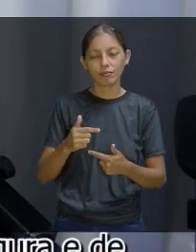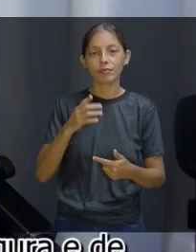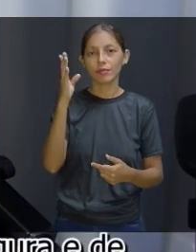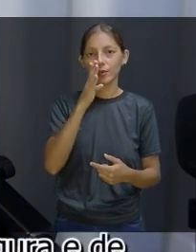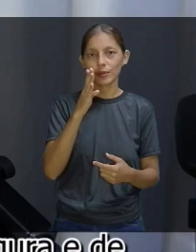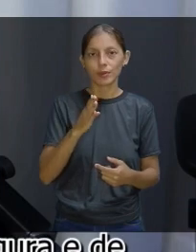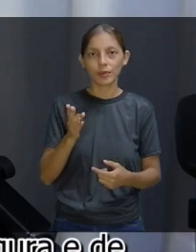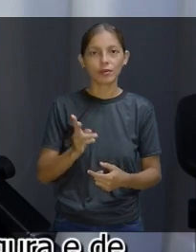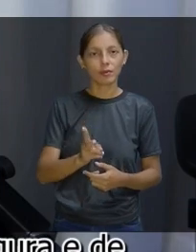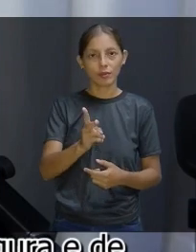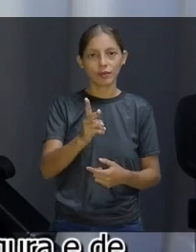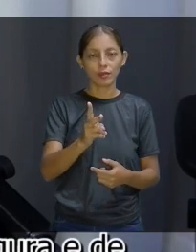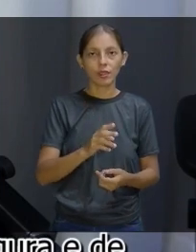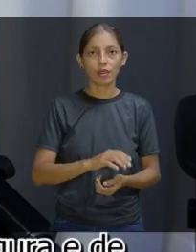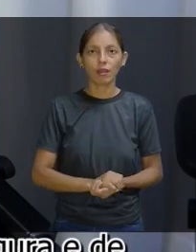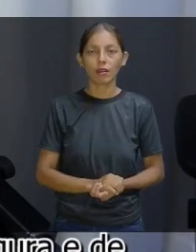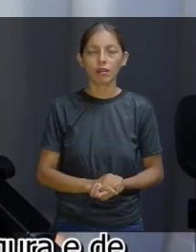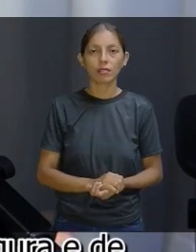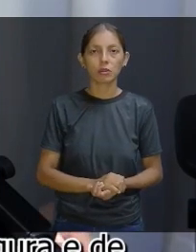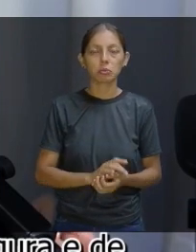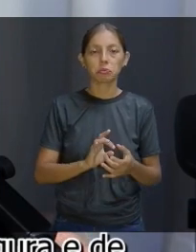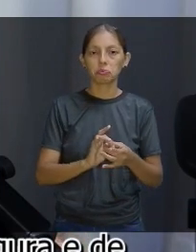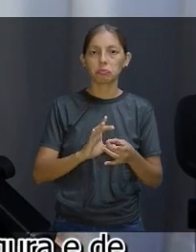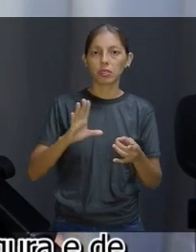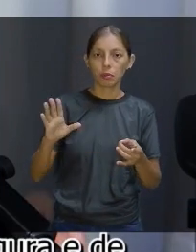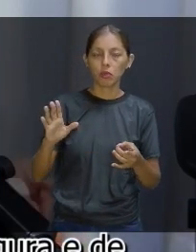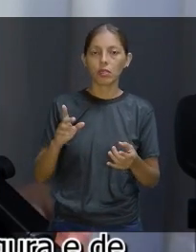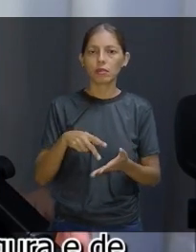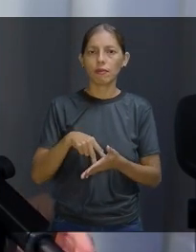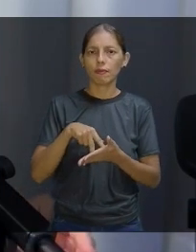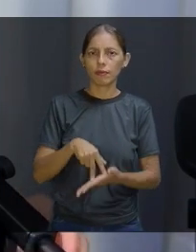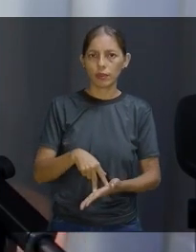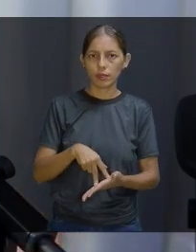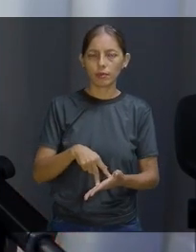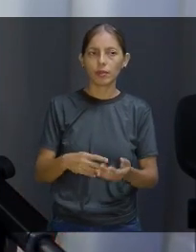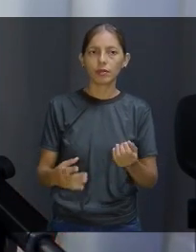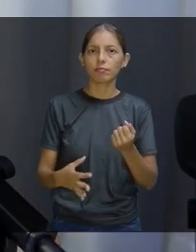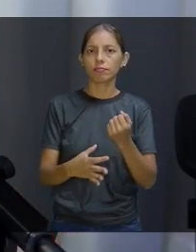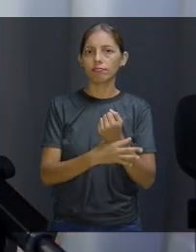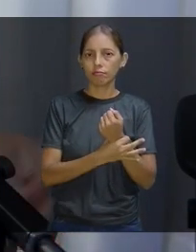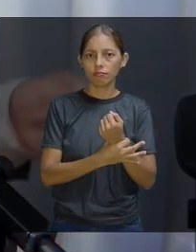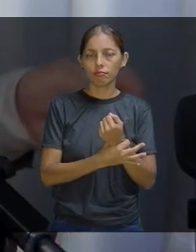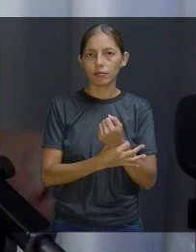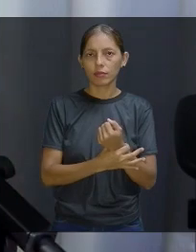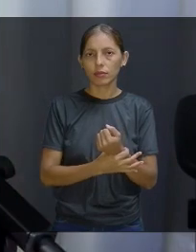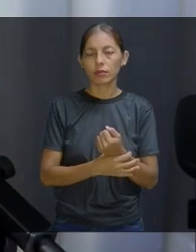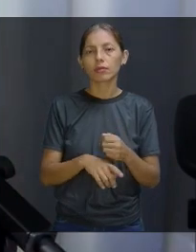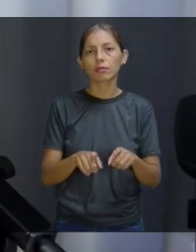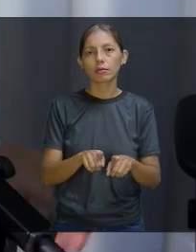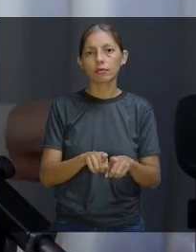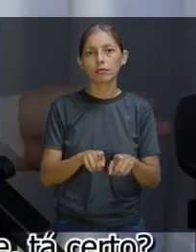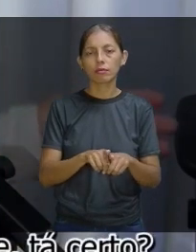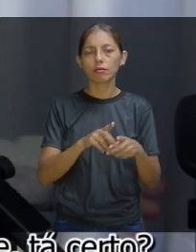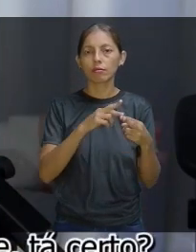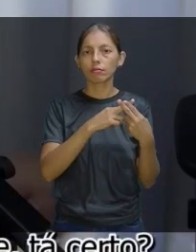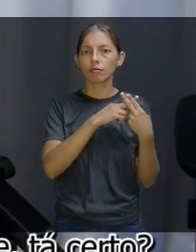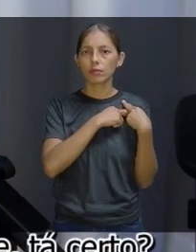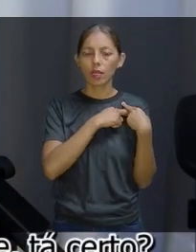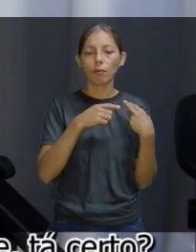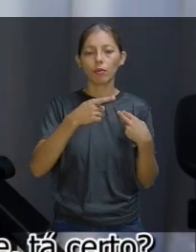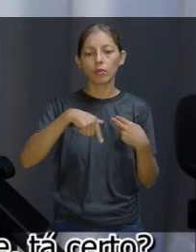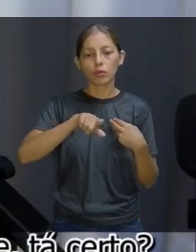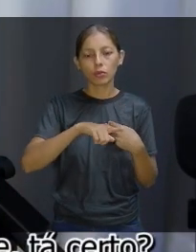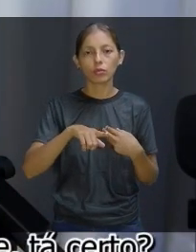Um exemplo de democracia, uma democracia firme, segura e de responsabilidade que é feita por todos nós. De outra parte, eu quero